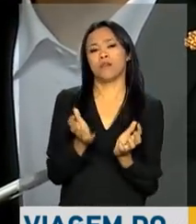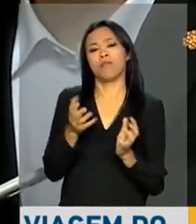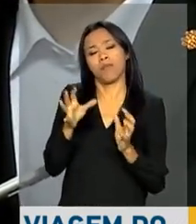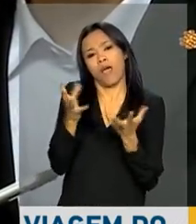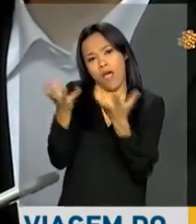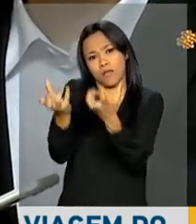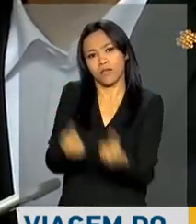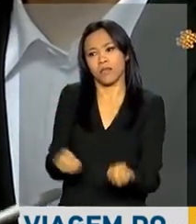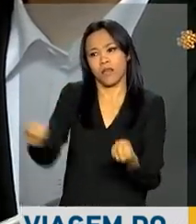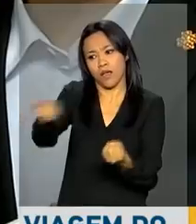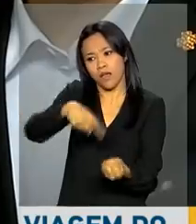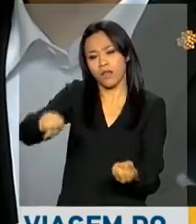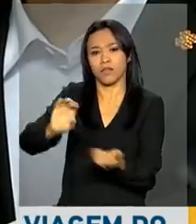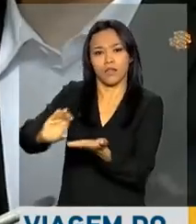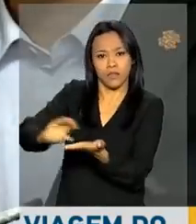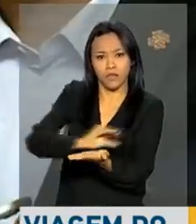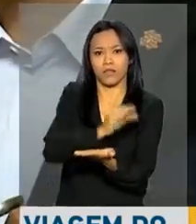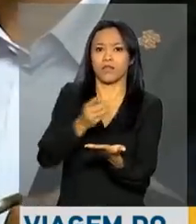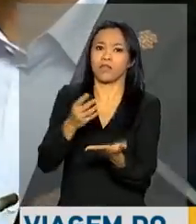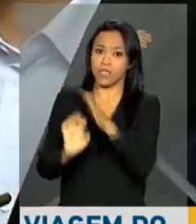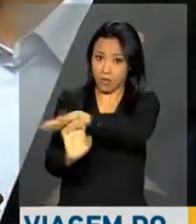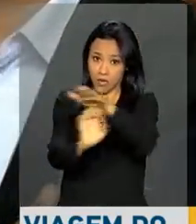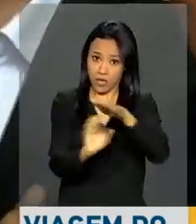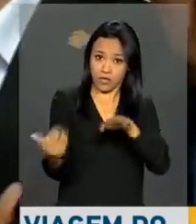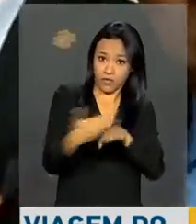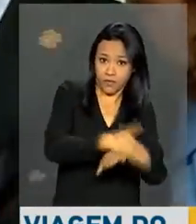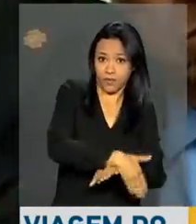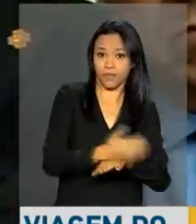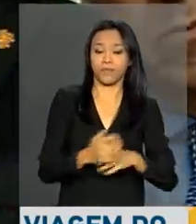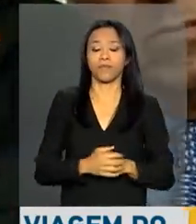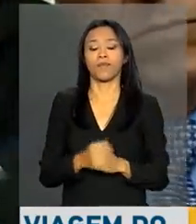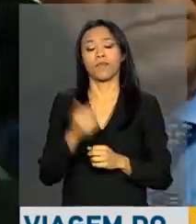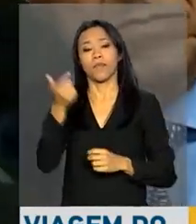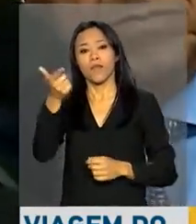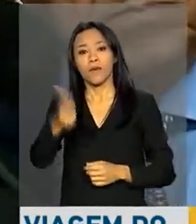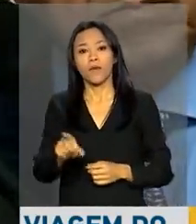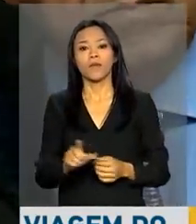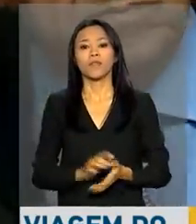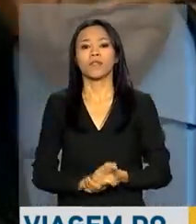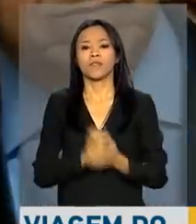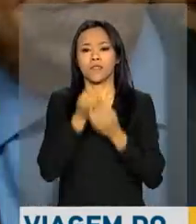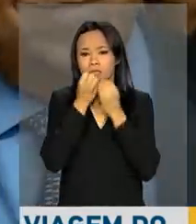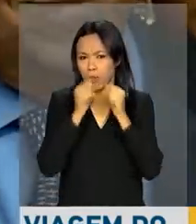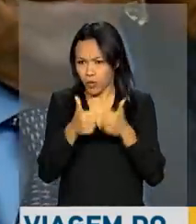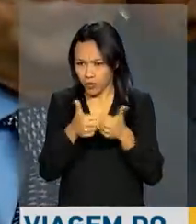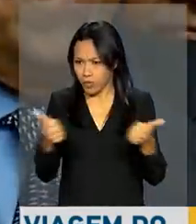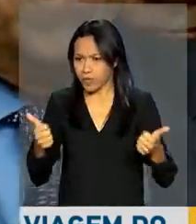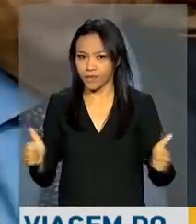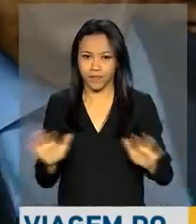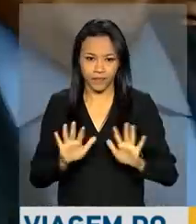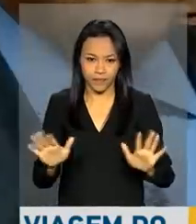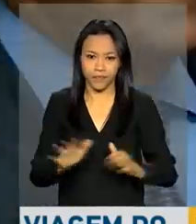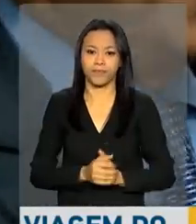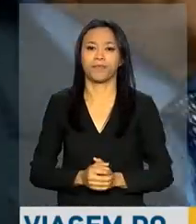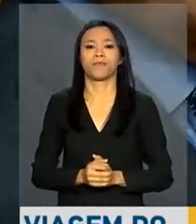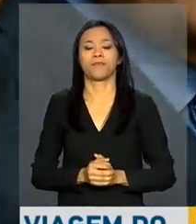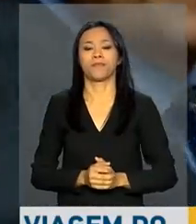esses investimentos. Em termos de marco regulatório? Não houve nada disso. Tá bom, sim?